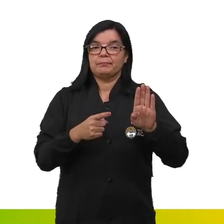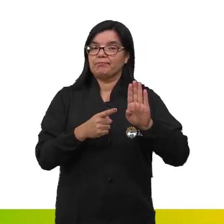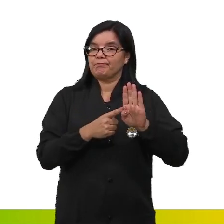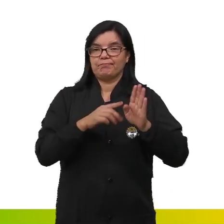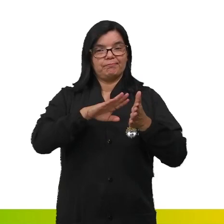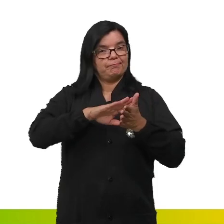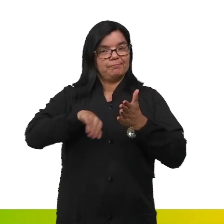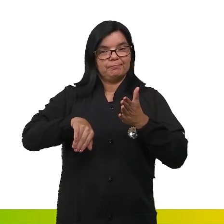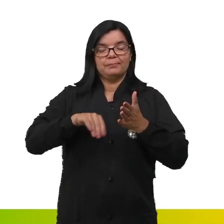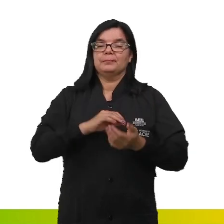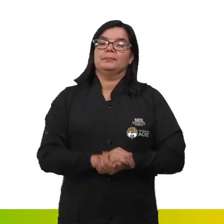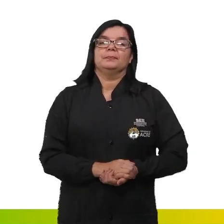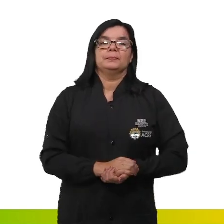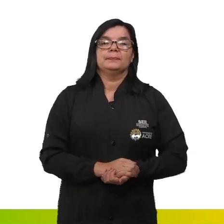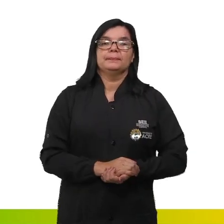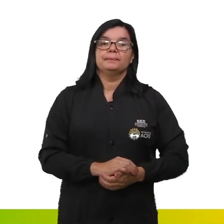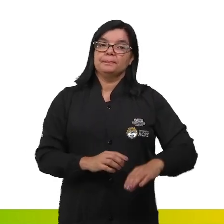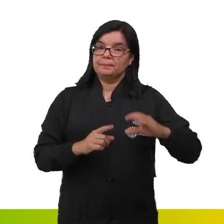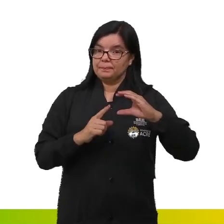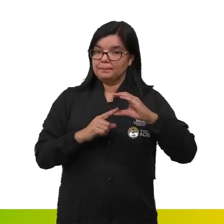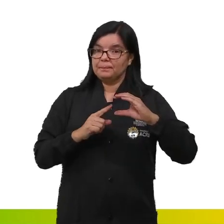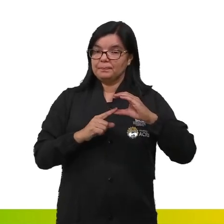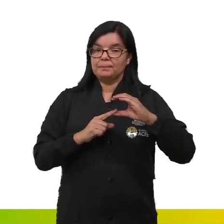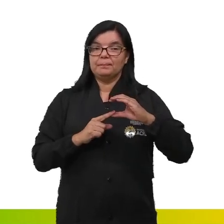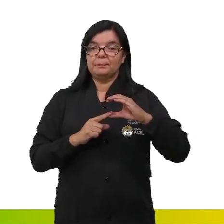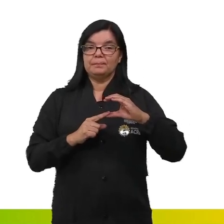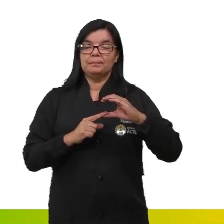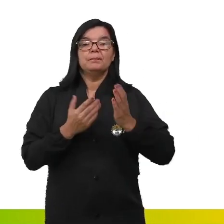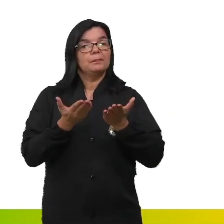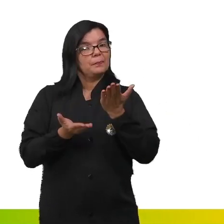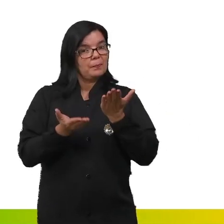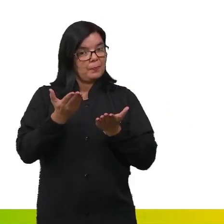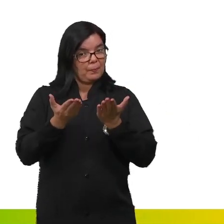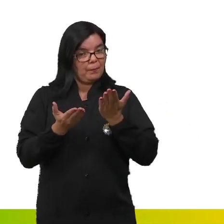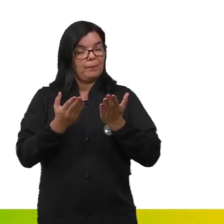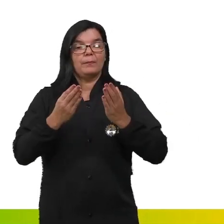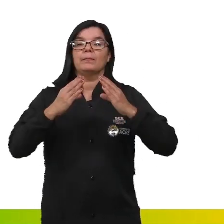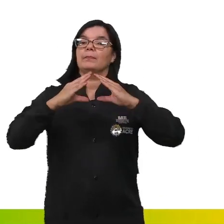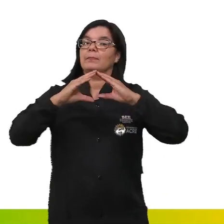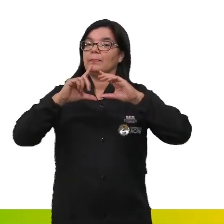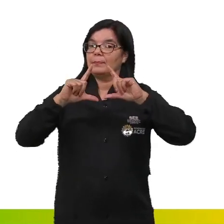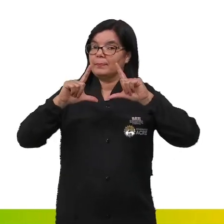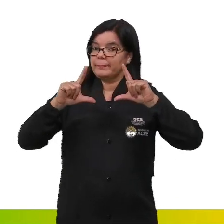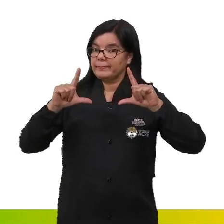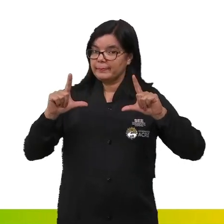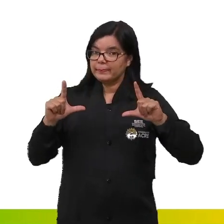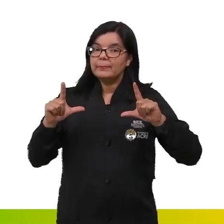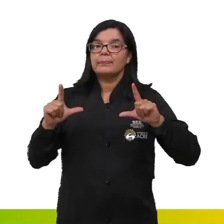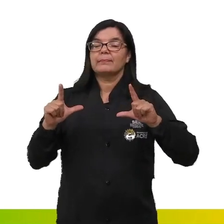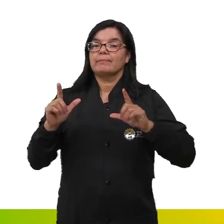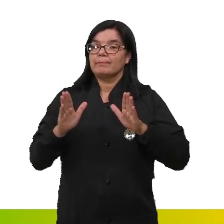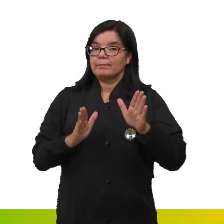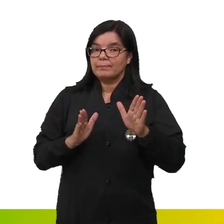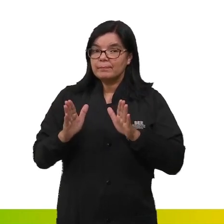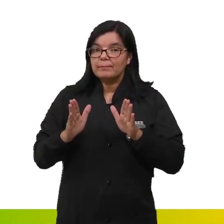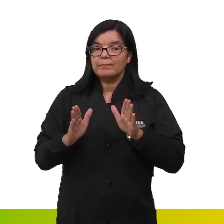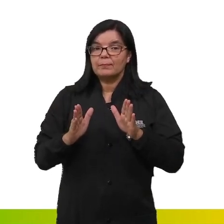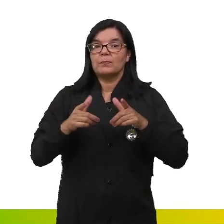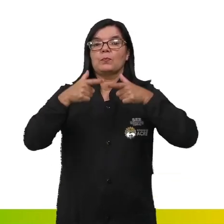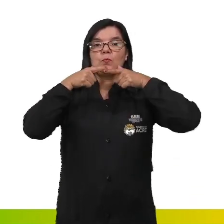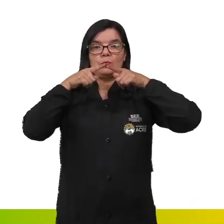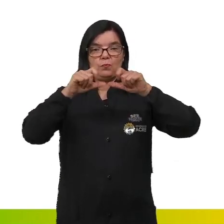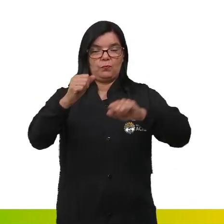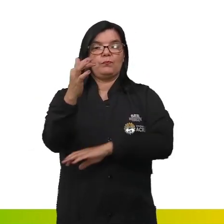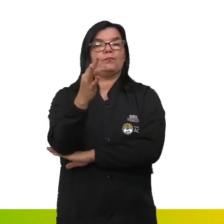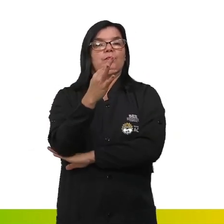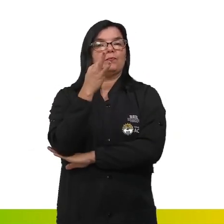B estaria descartada. Letra C, equilibrada, clara e acessível,